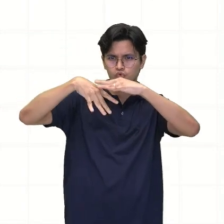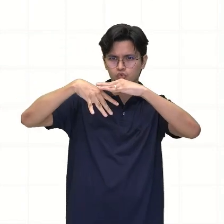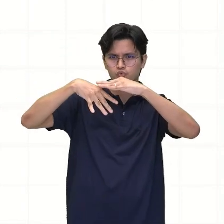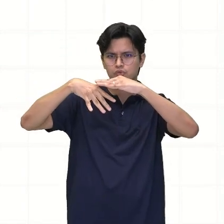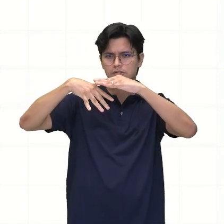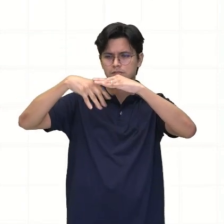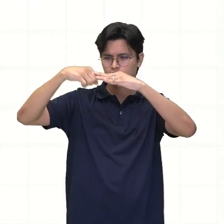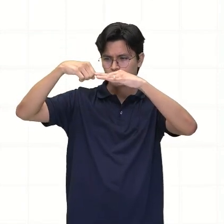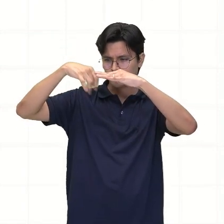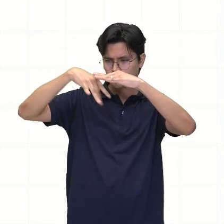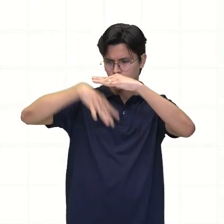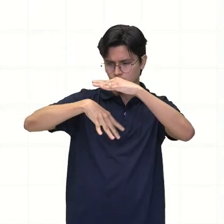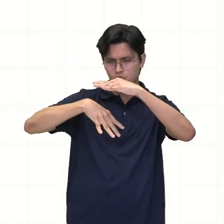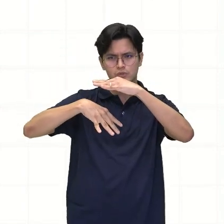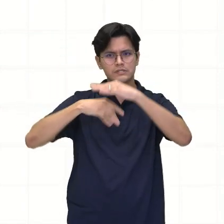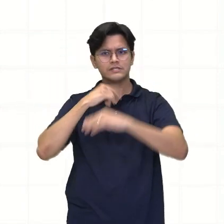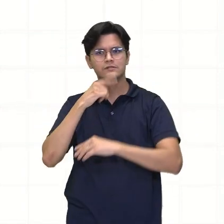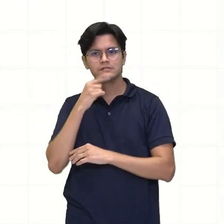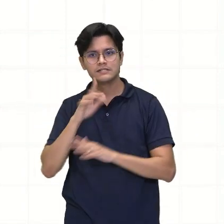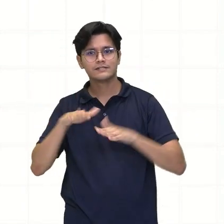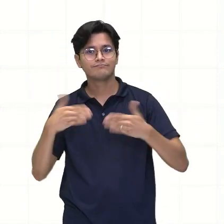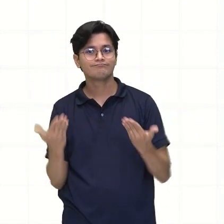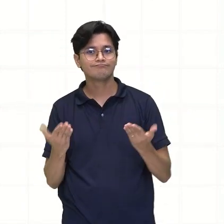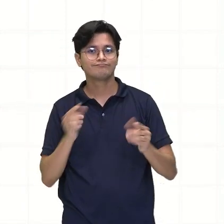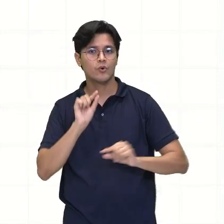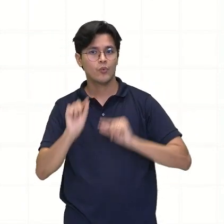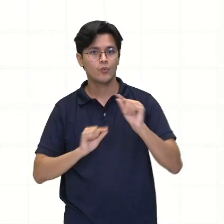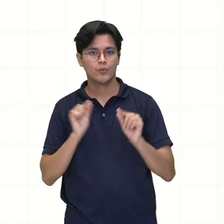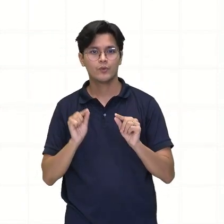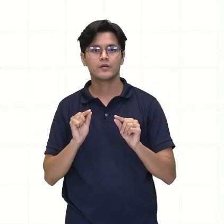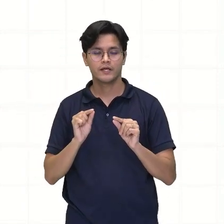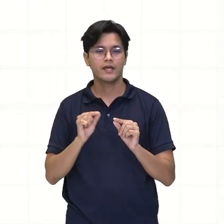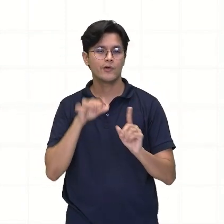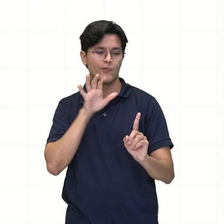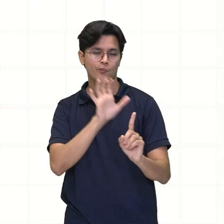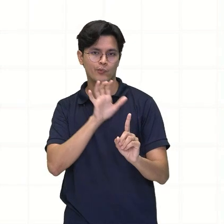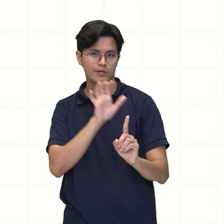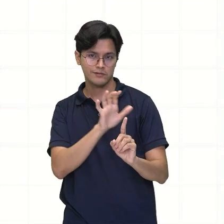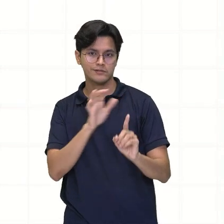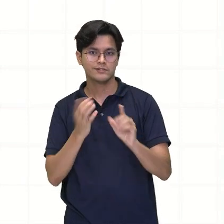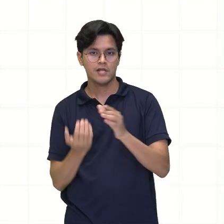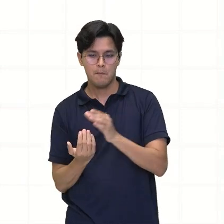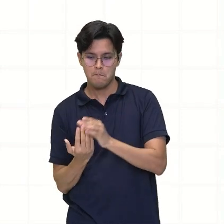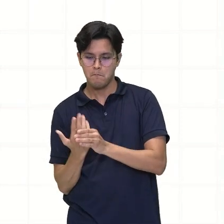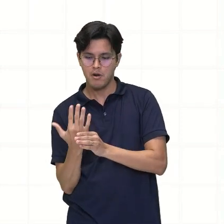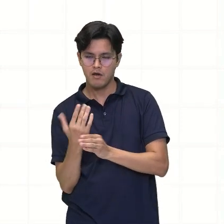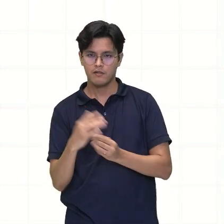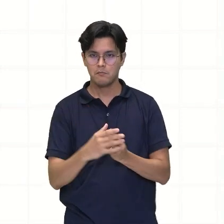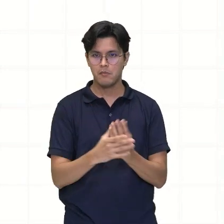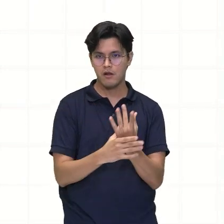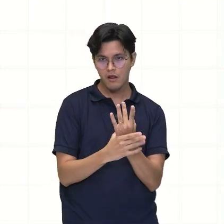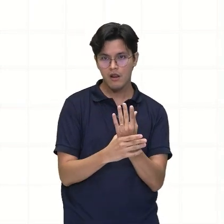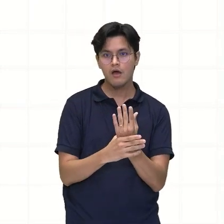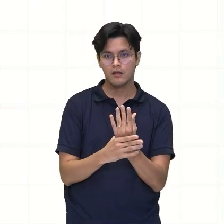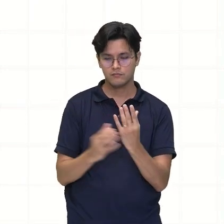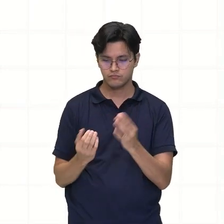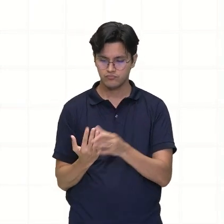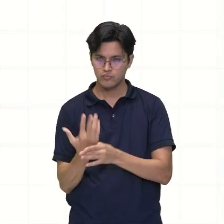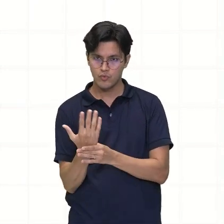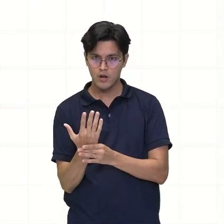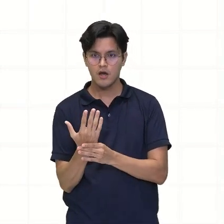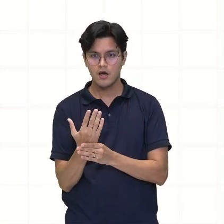aí da floresta, e isso acaba interferindo aqui, olha, no desenvolvimento das plantas menores, né, que estão